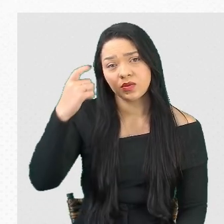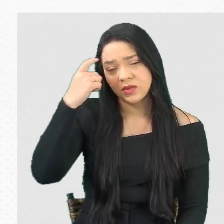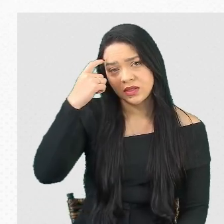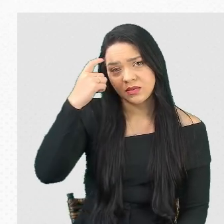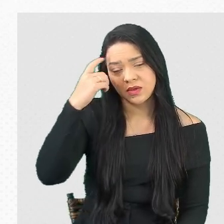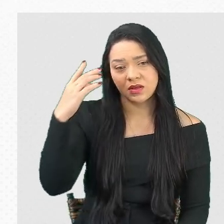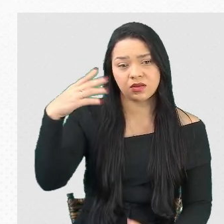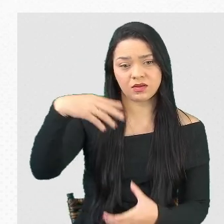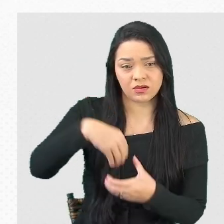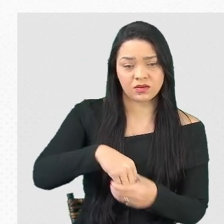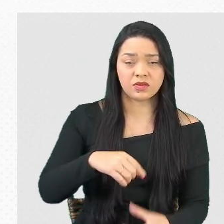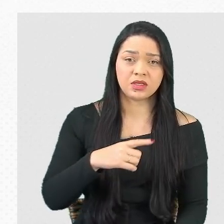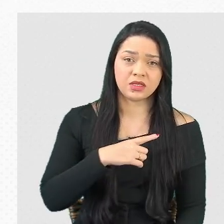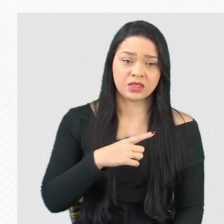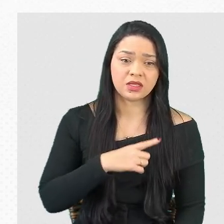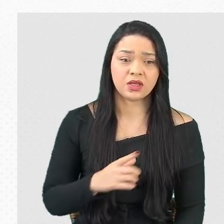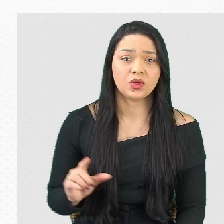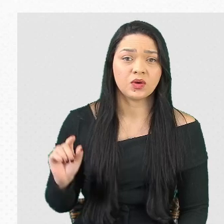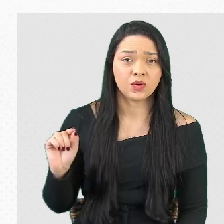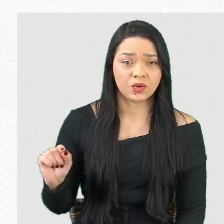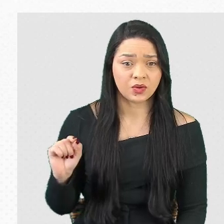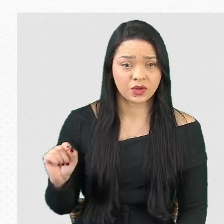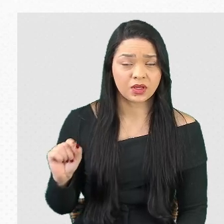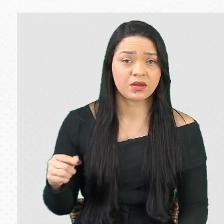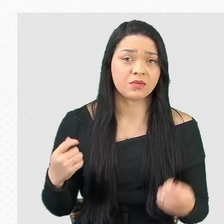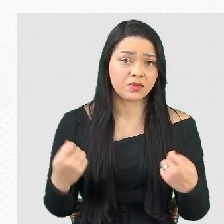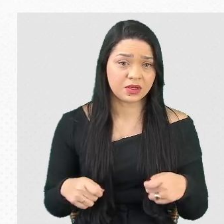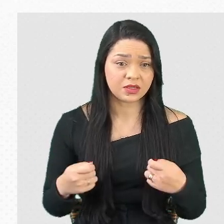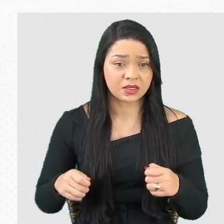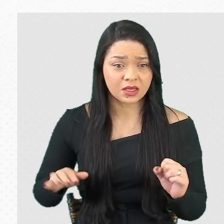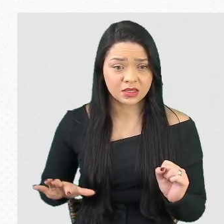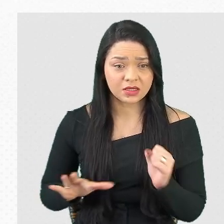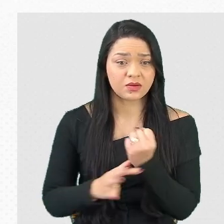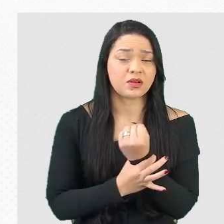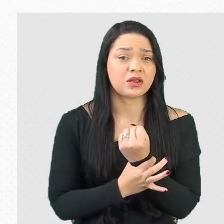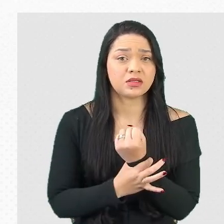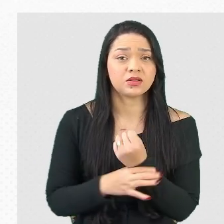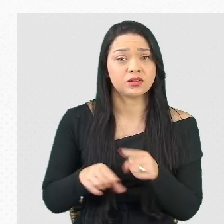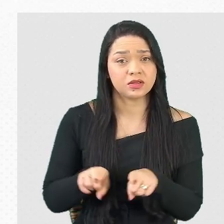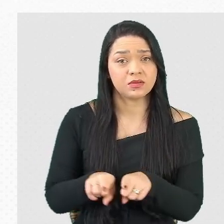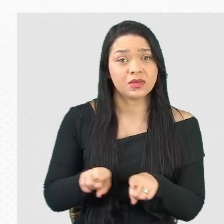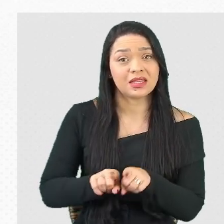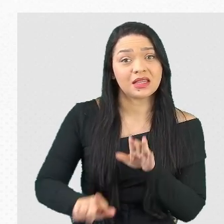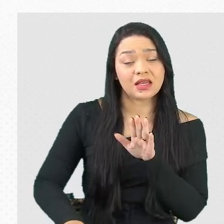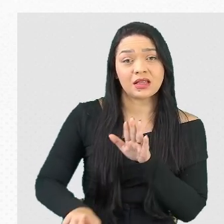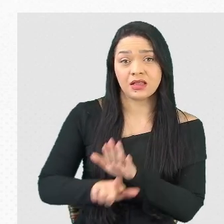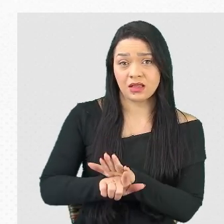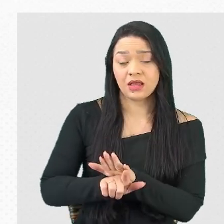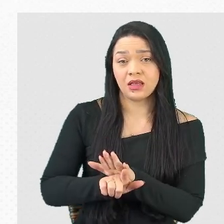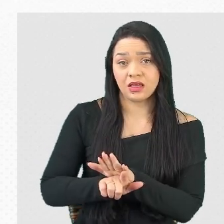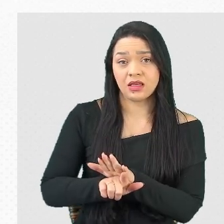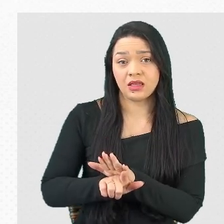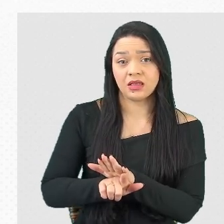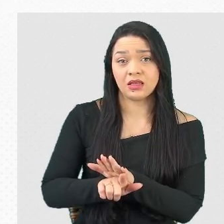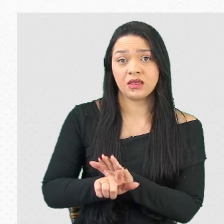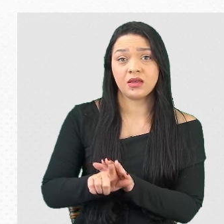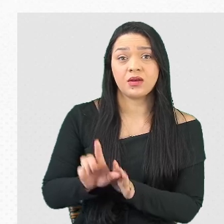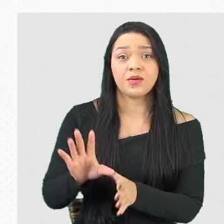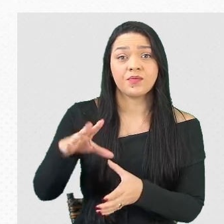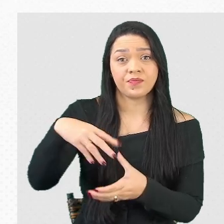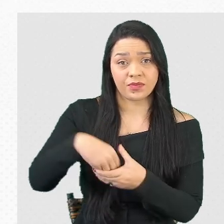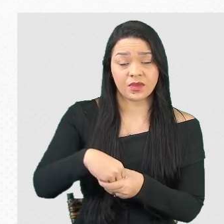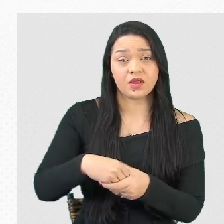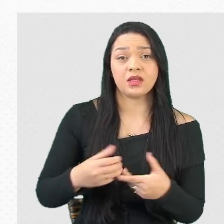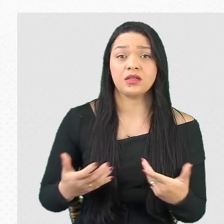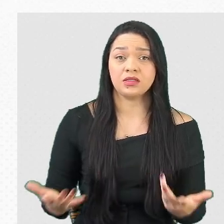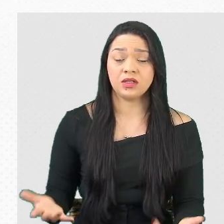partir das individualidades que deveriam ser asseguradas até mesmo pela própria lei, né, instituída nesse Estado. Né?